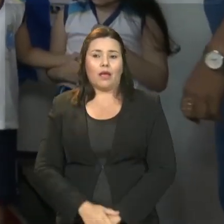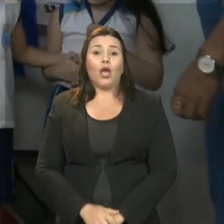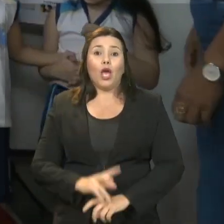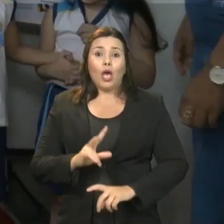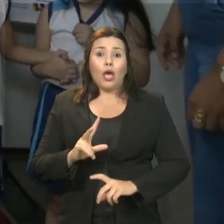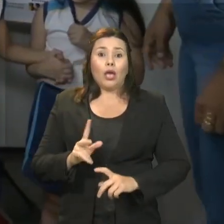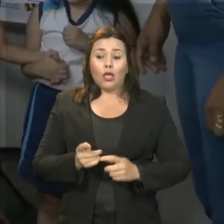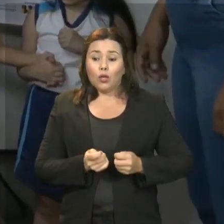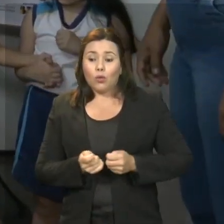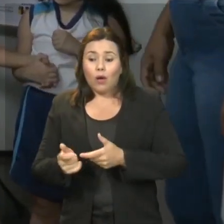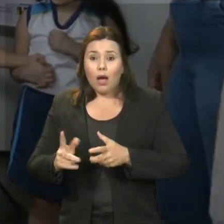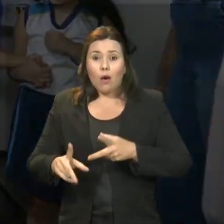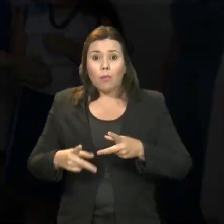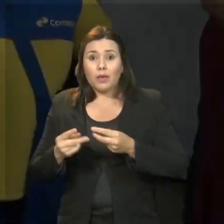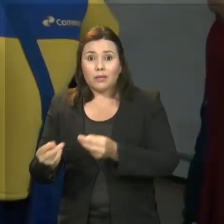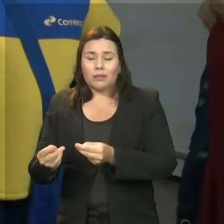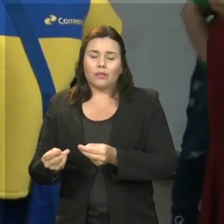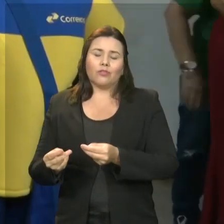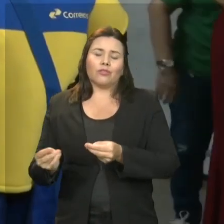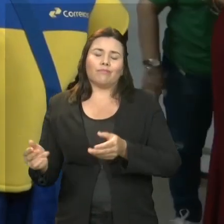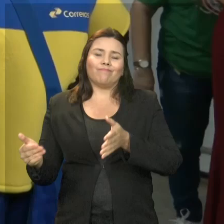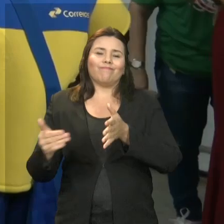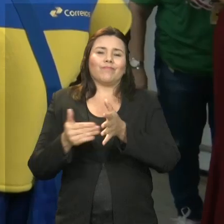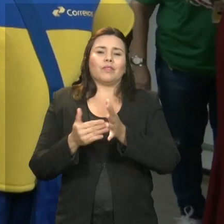entregues até 13 de dezembro.